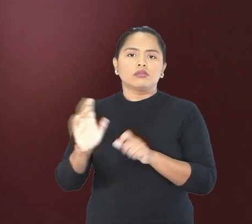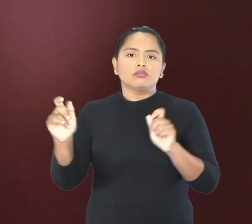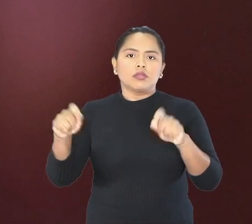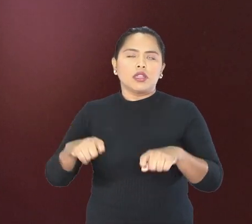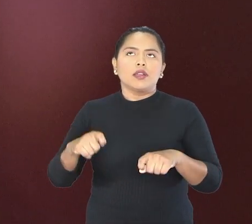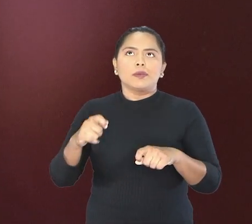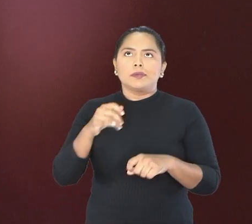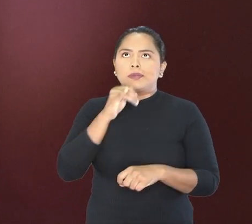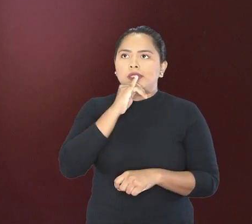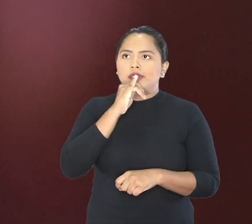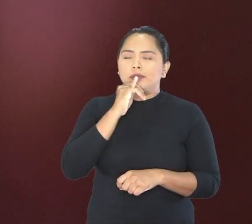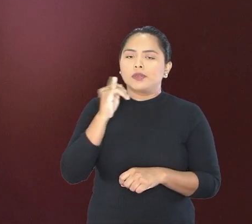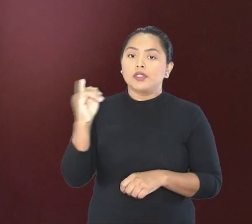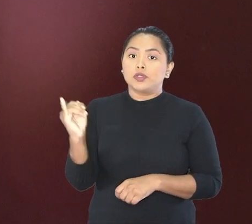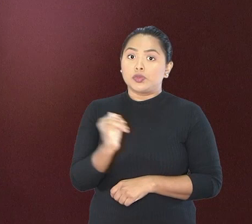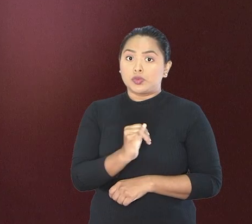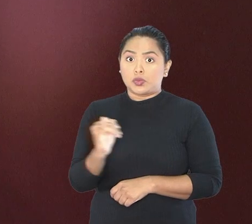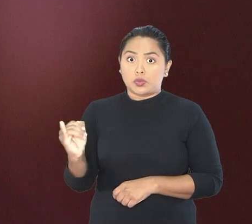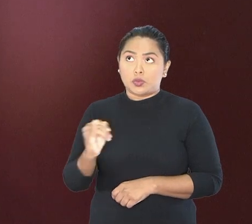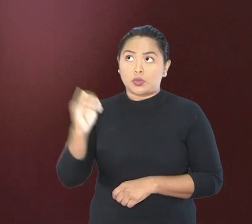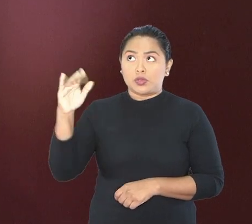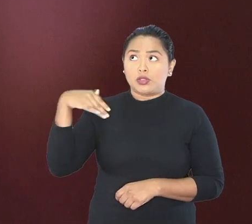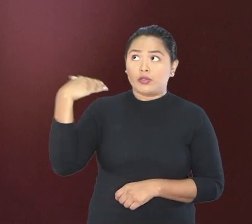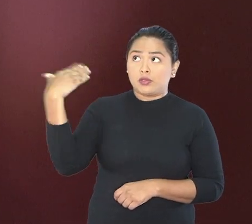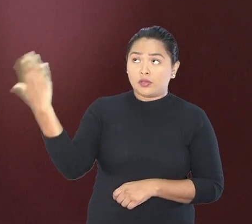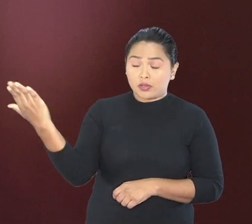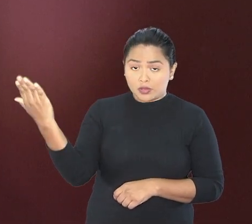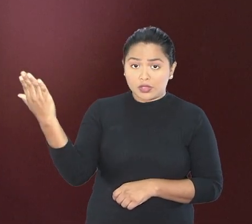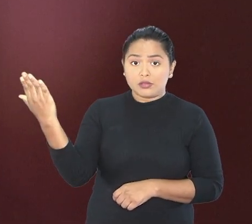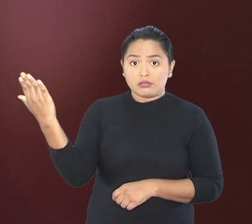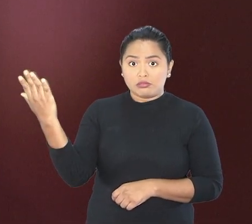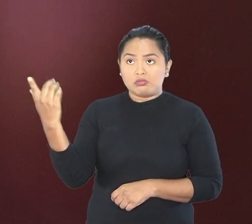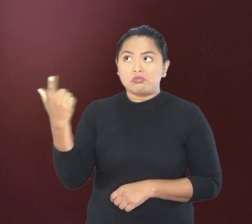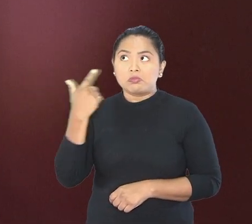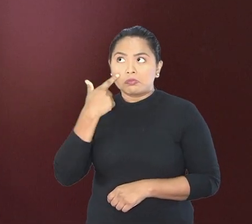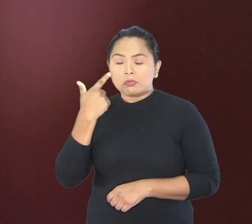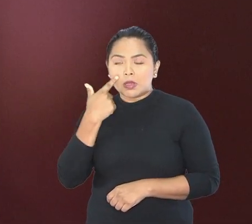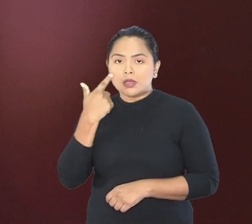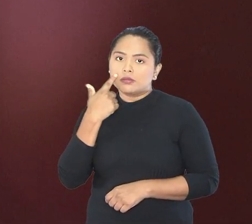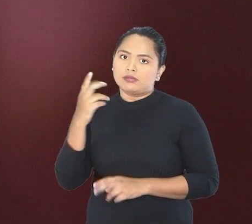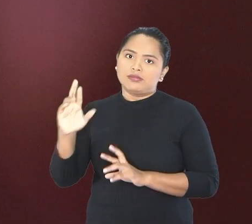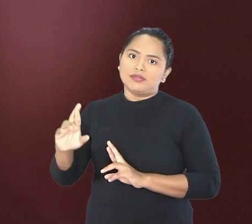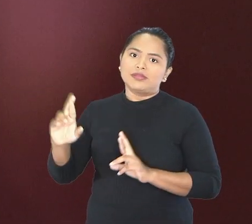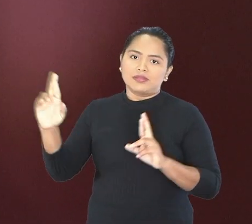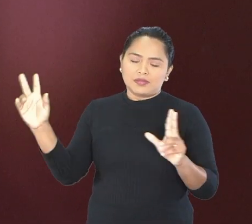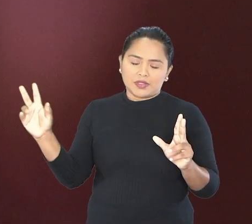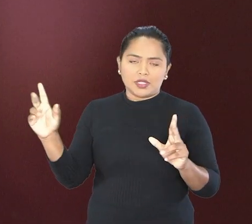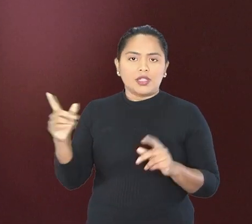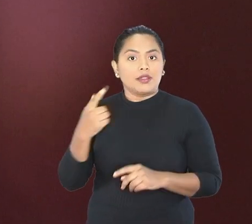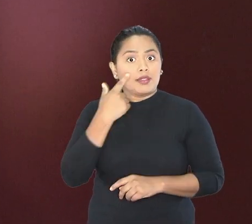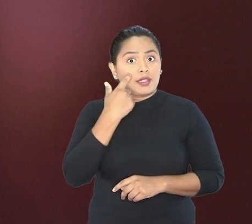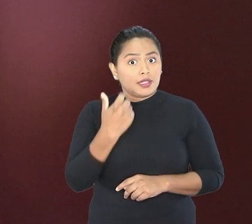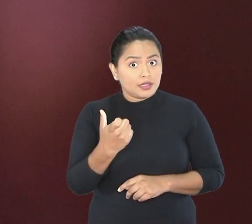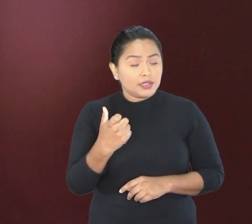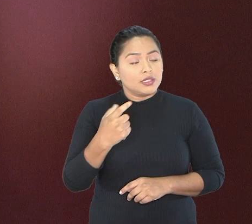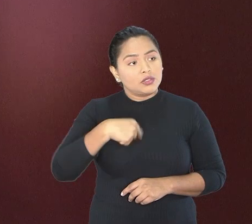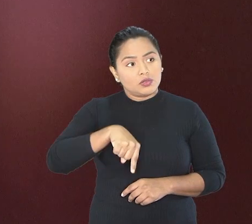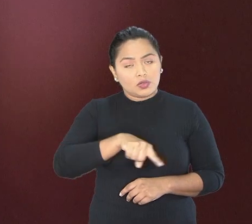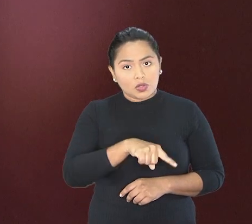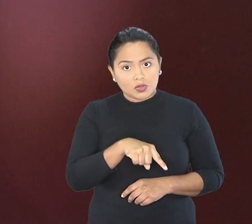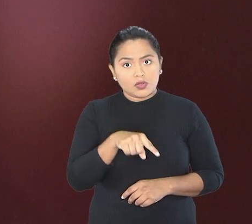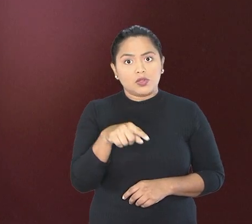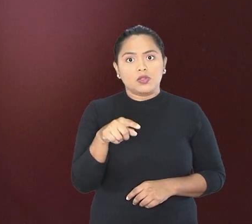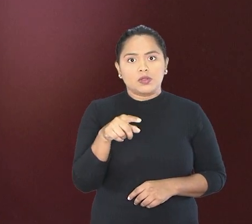de fora, instrutores de fora, a gente vê a realidade desses lugares. Então, isso é muito interessante para que os nossos servidores